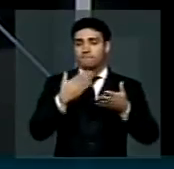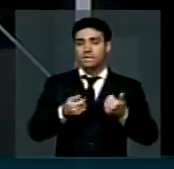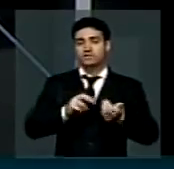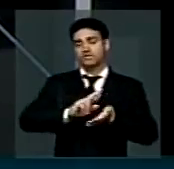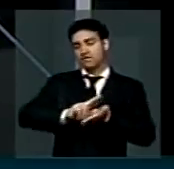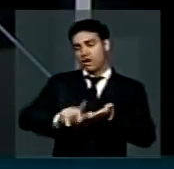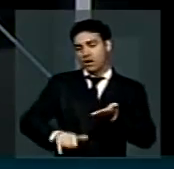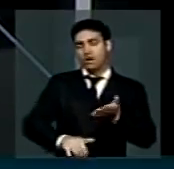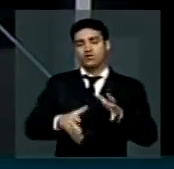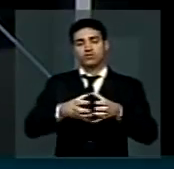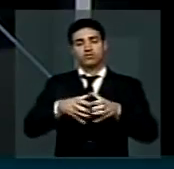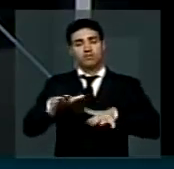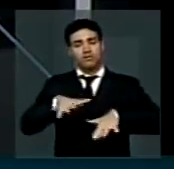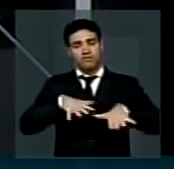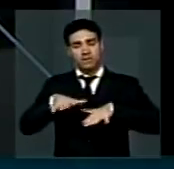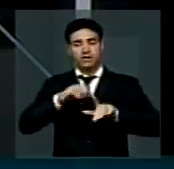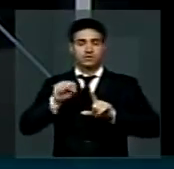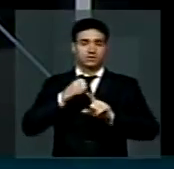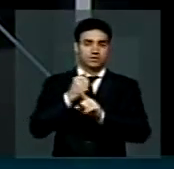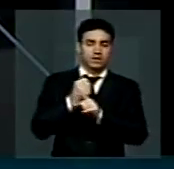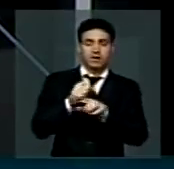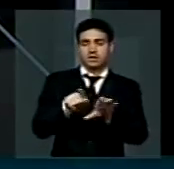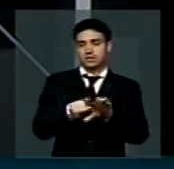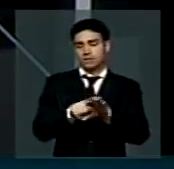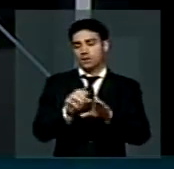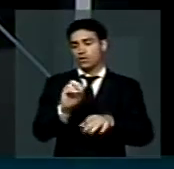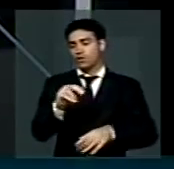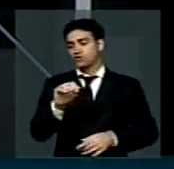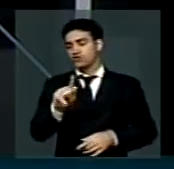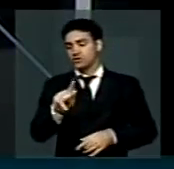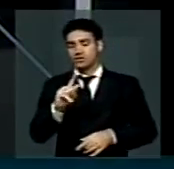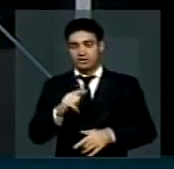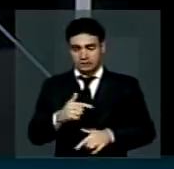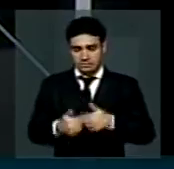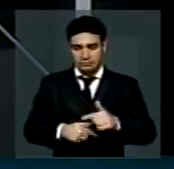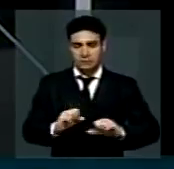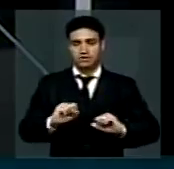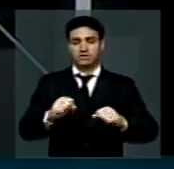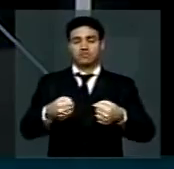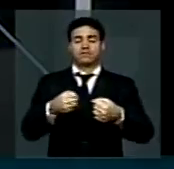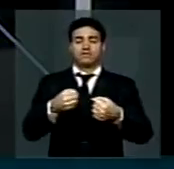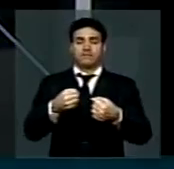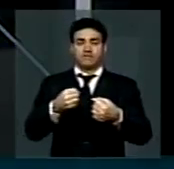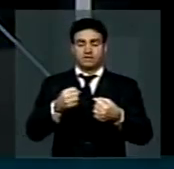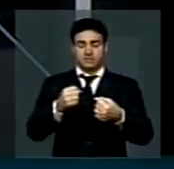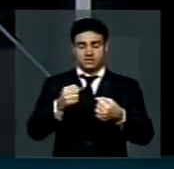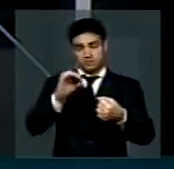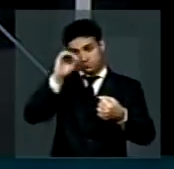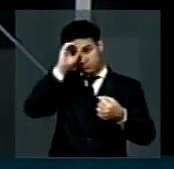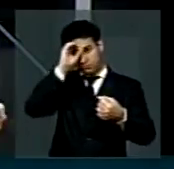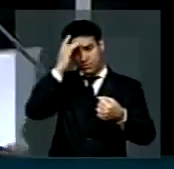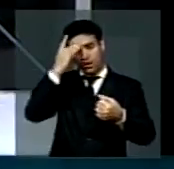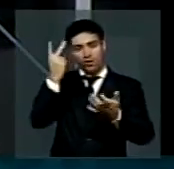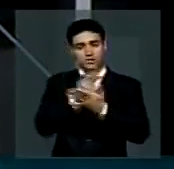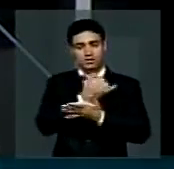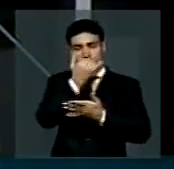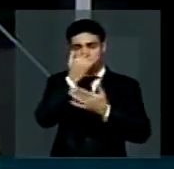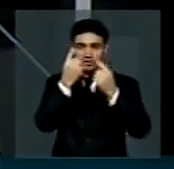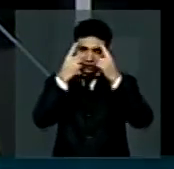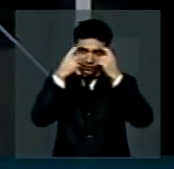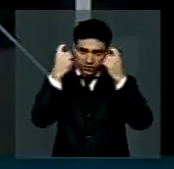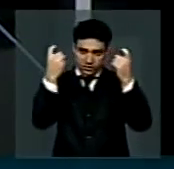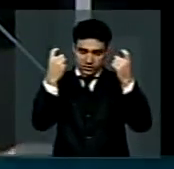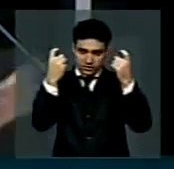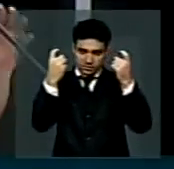vários movimentos sociais e ONGs que atuam em defesa das vítimas de violência. Minhas senhoras e meus senhores,